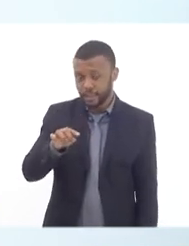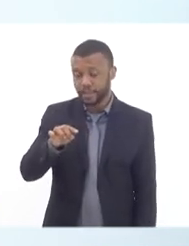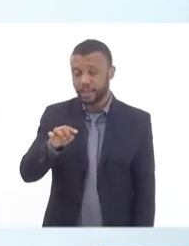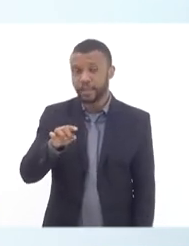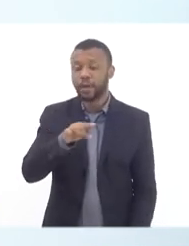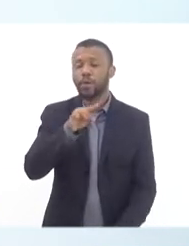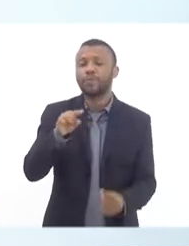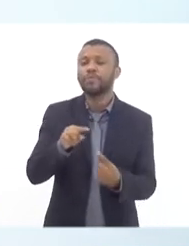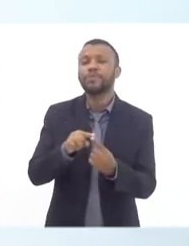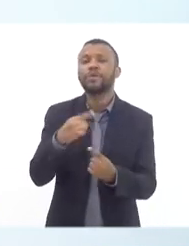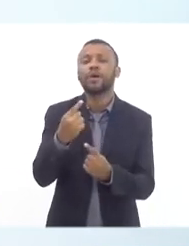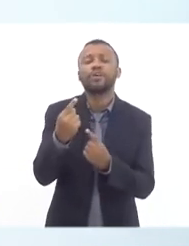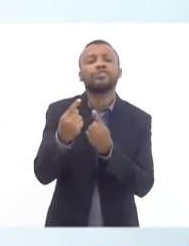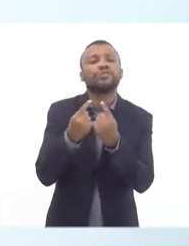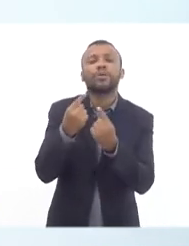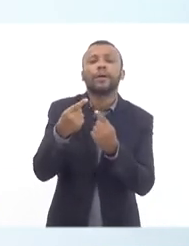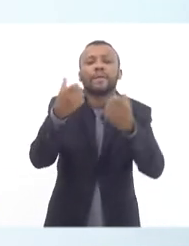parque.